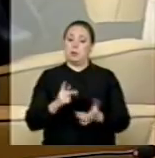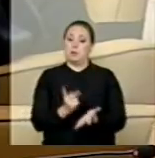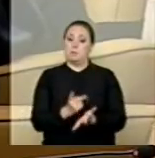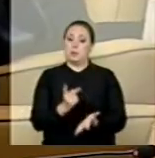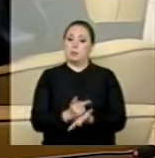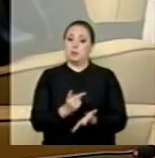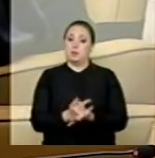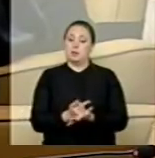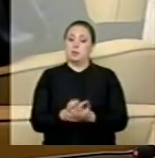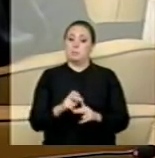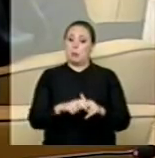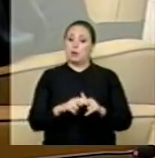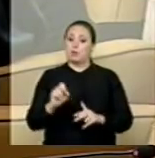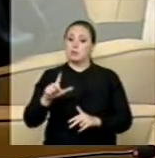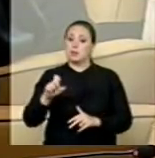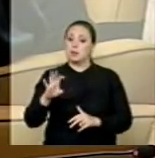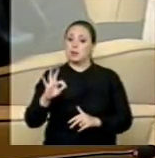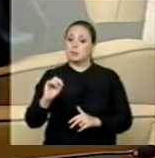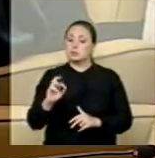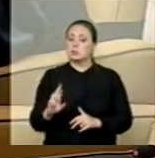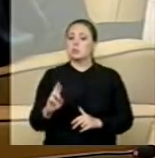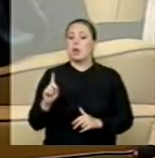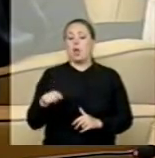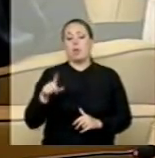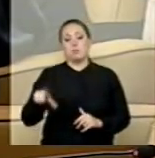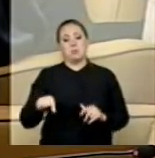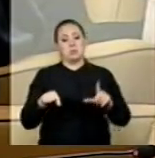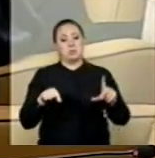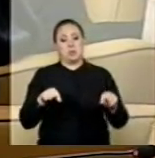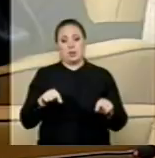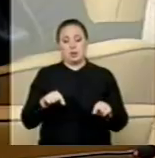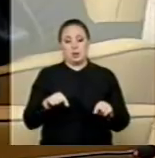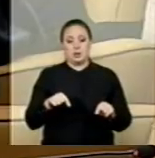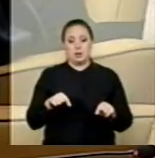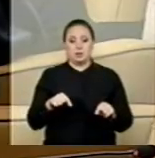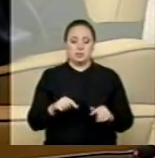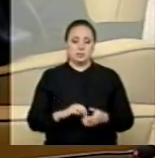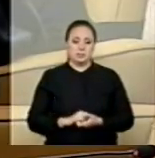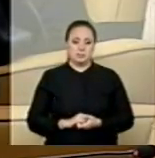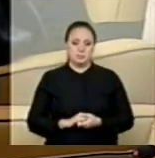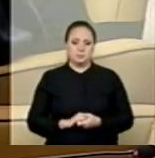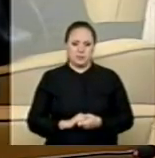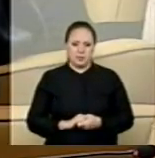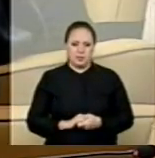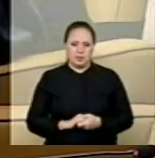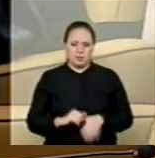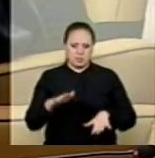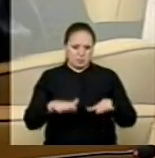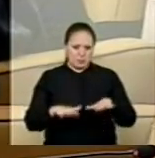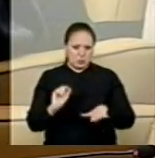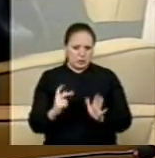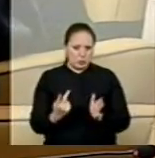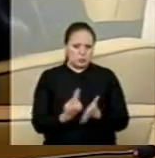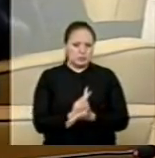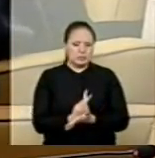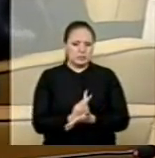dos eleitores é facultado, ante circunstâncias fáticas,